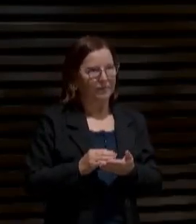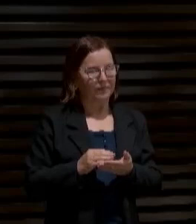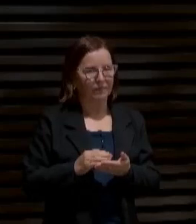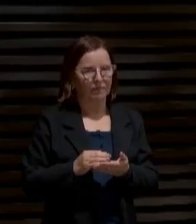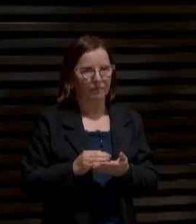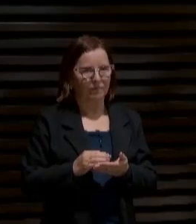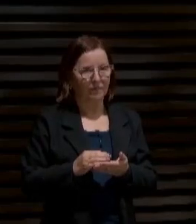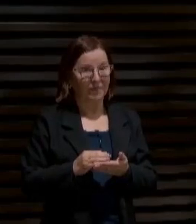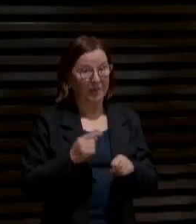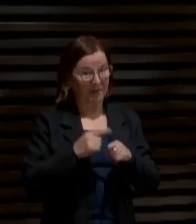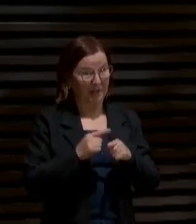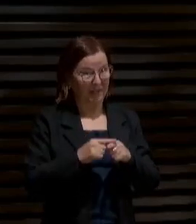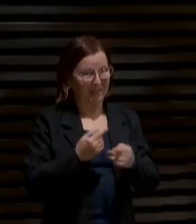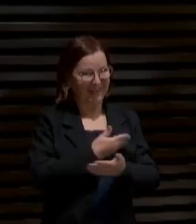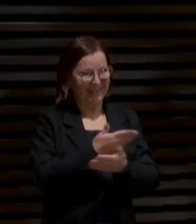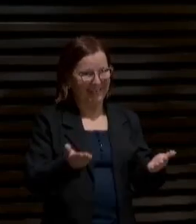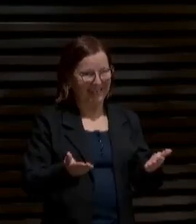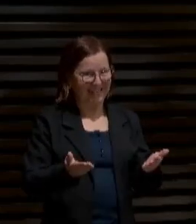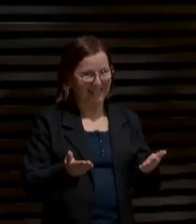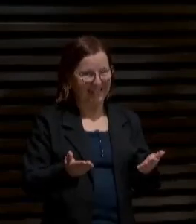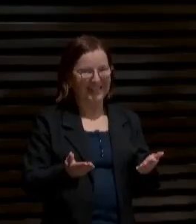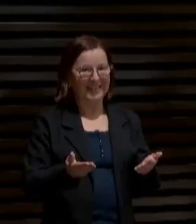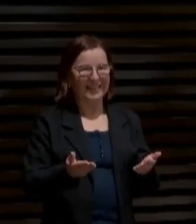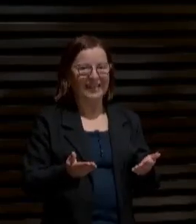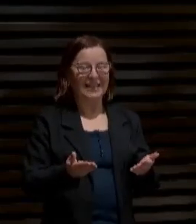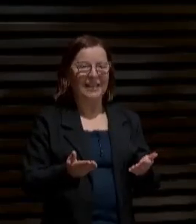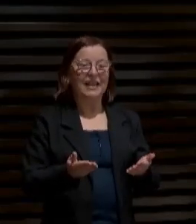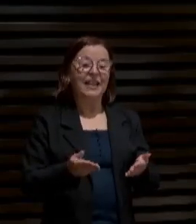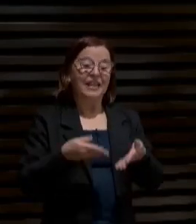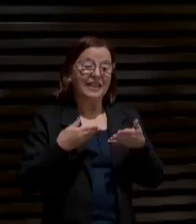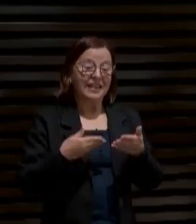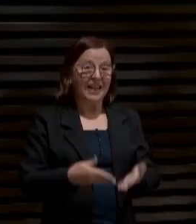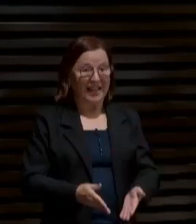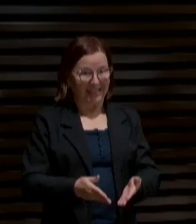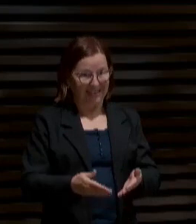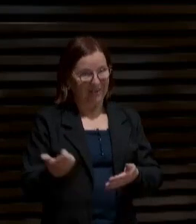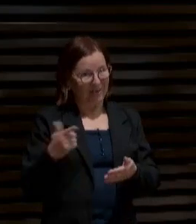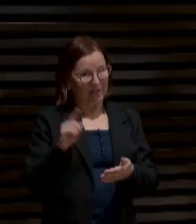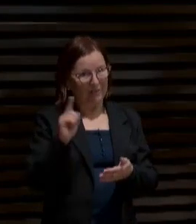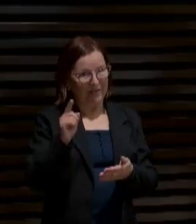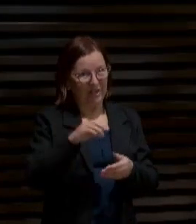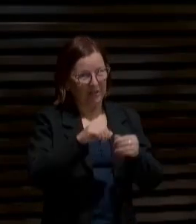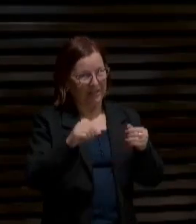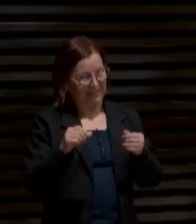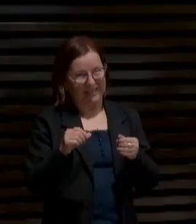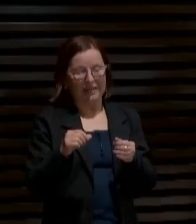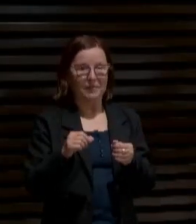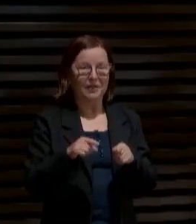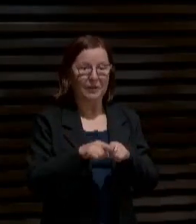porque vocês foram regenerados não de semente corruptível mas de